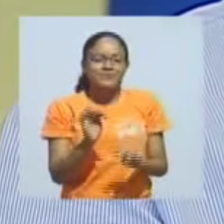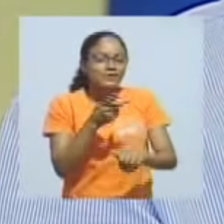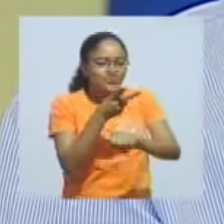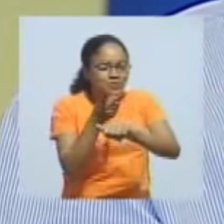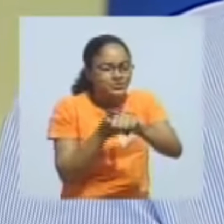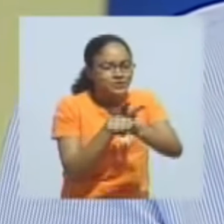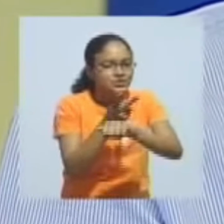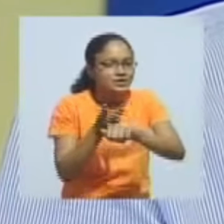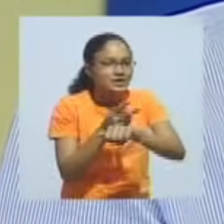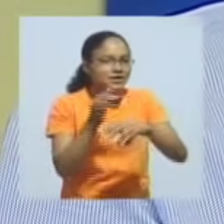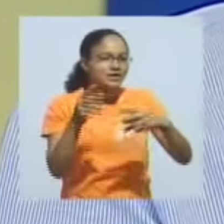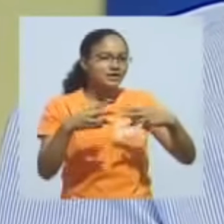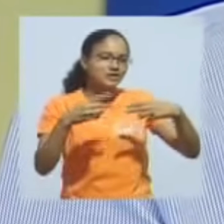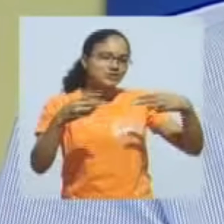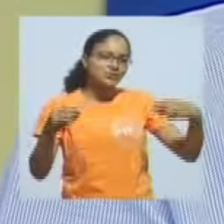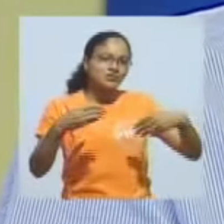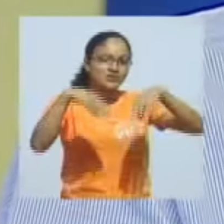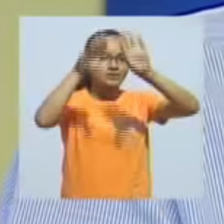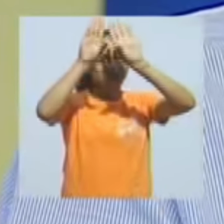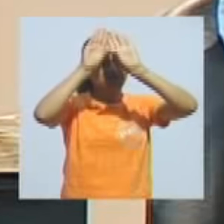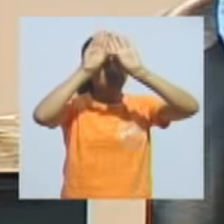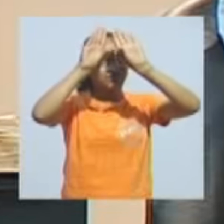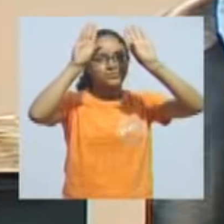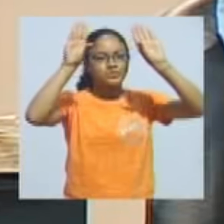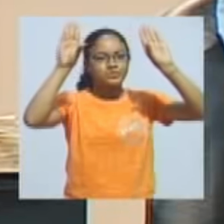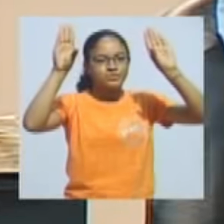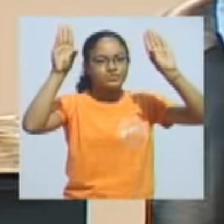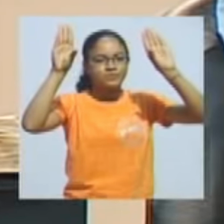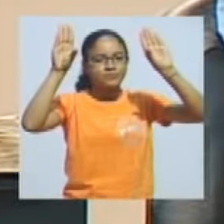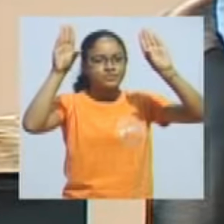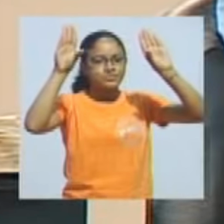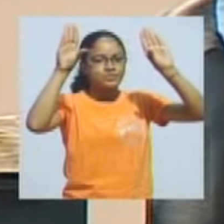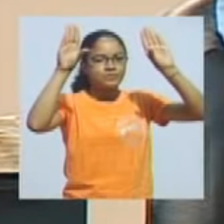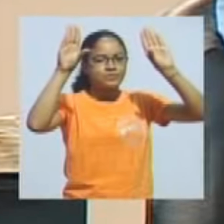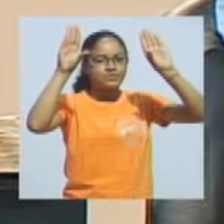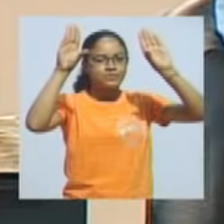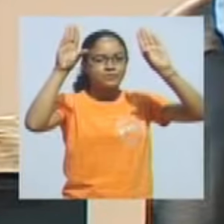Buscar as coisas do alto.